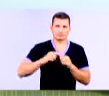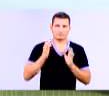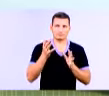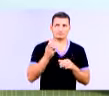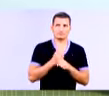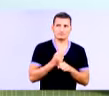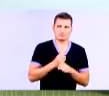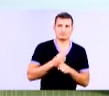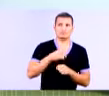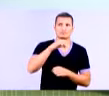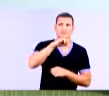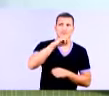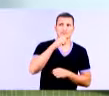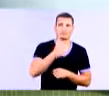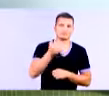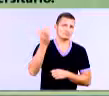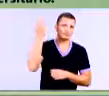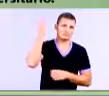desde 91.